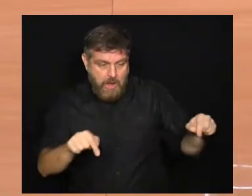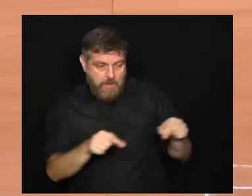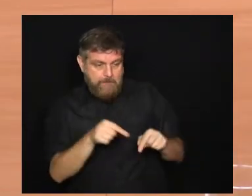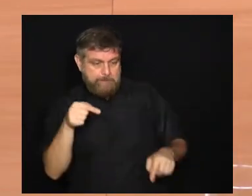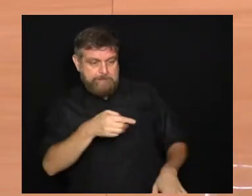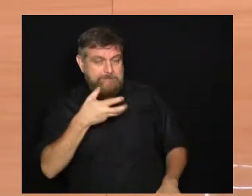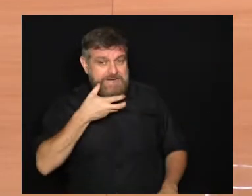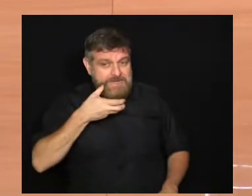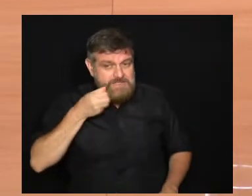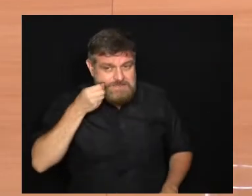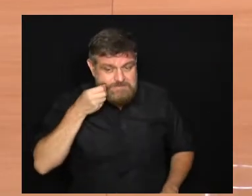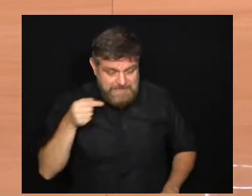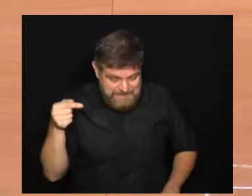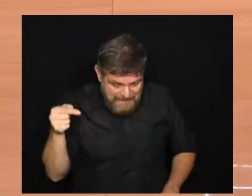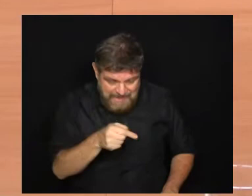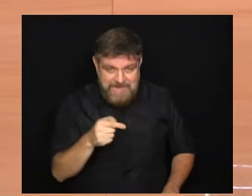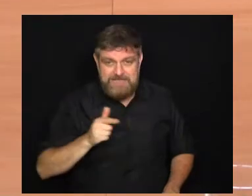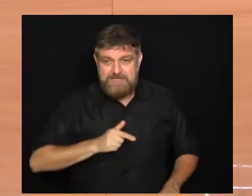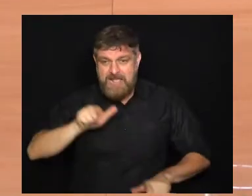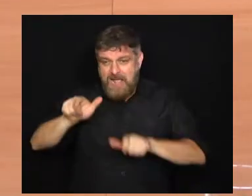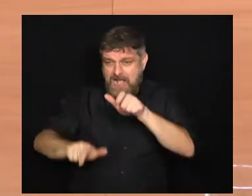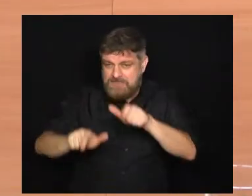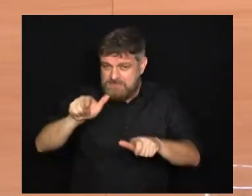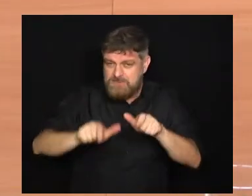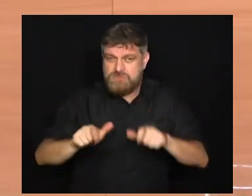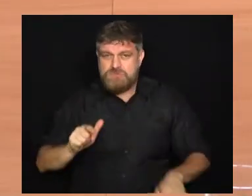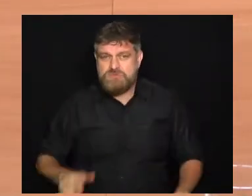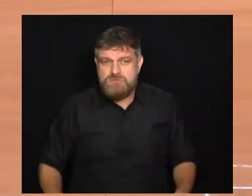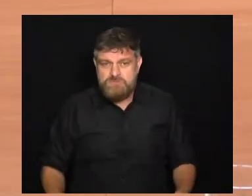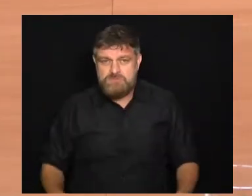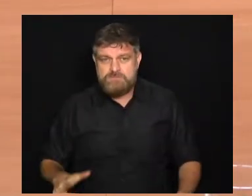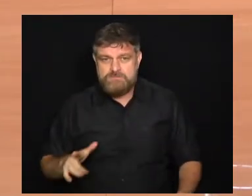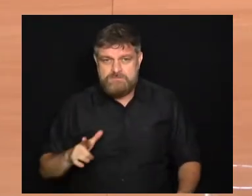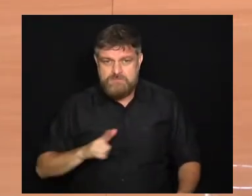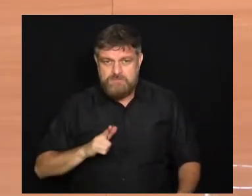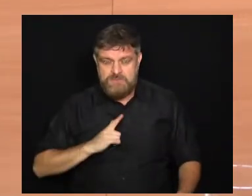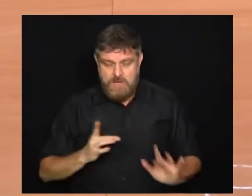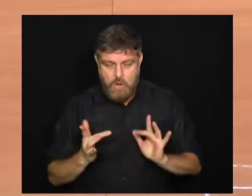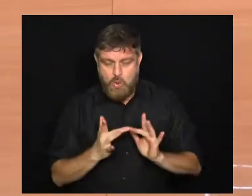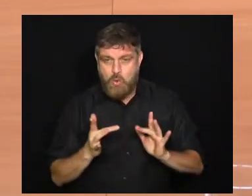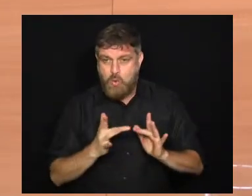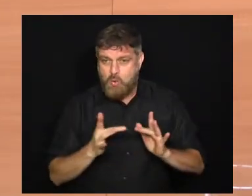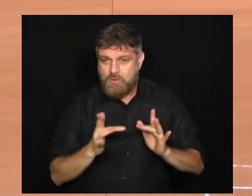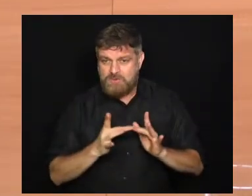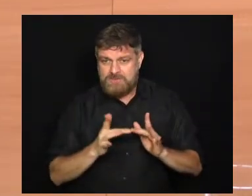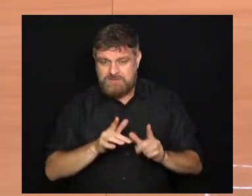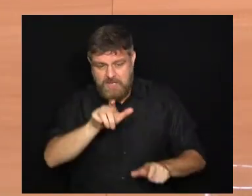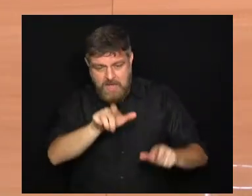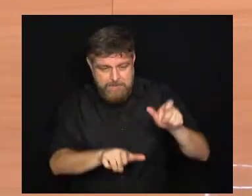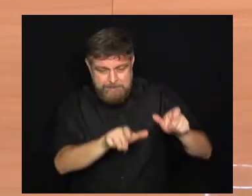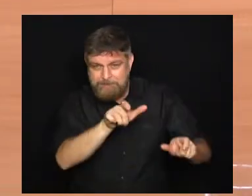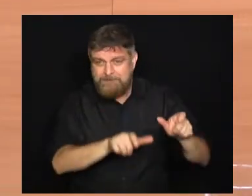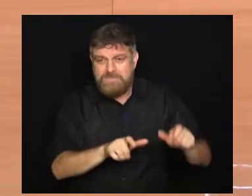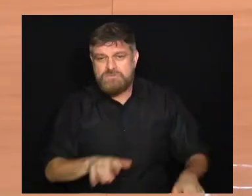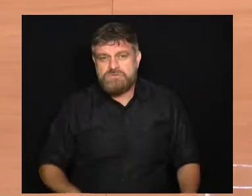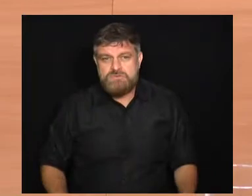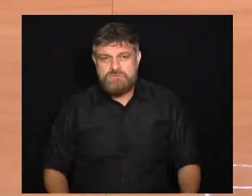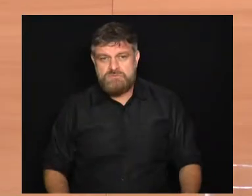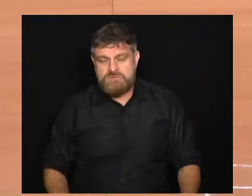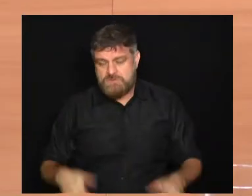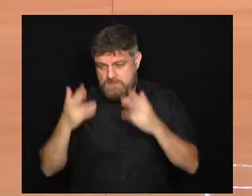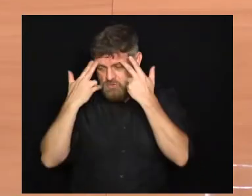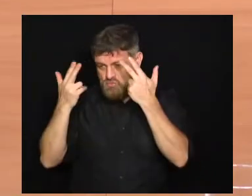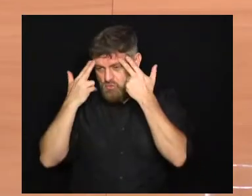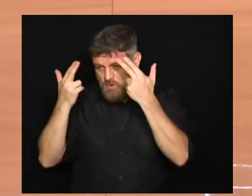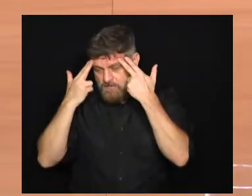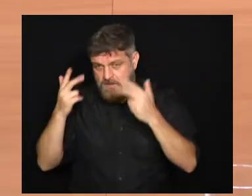um fluxo em que os pacientes acabam tendo contato com os pacientes de usos